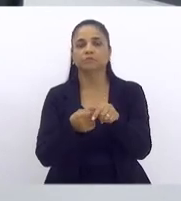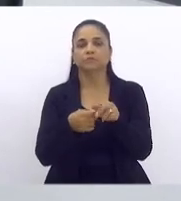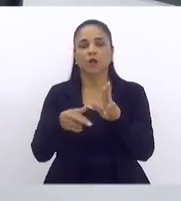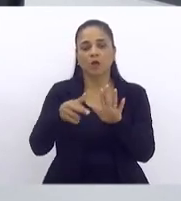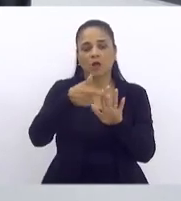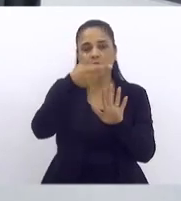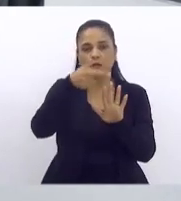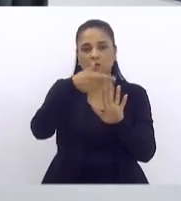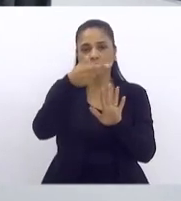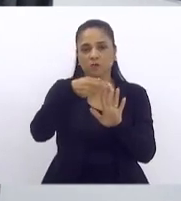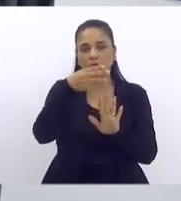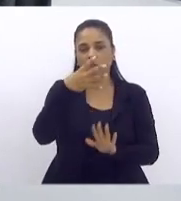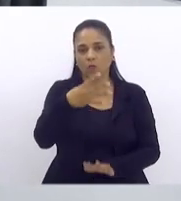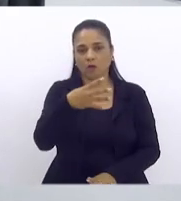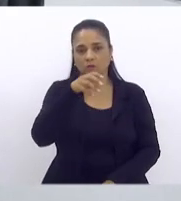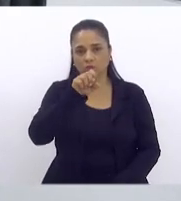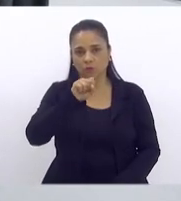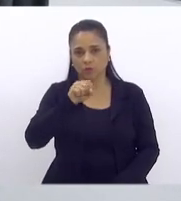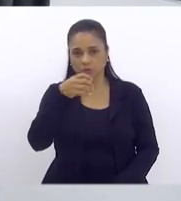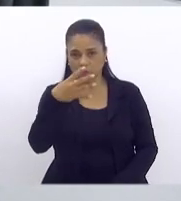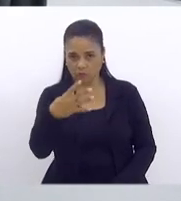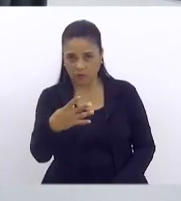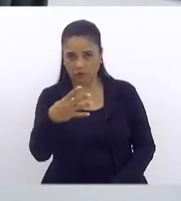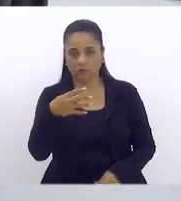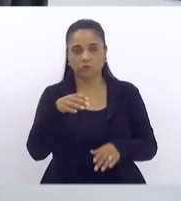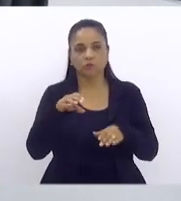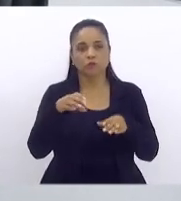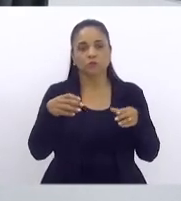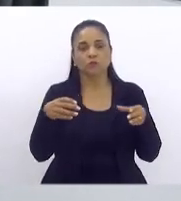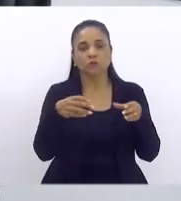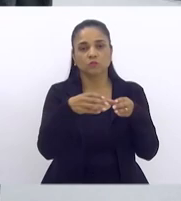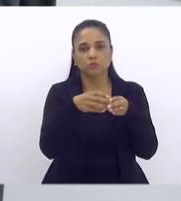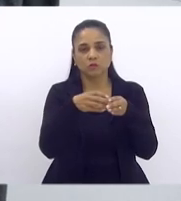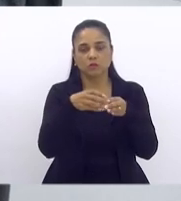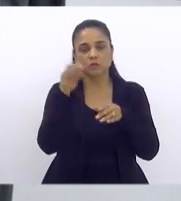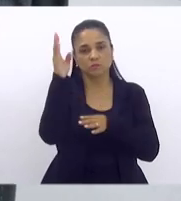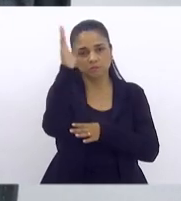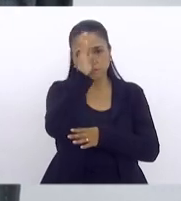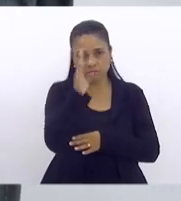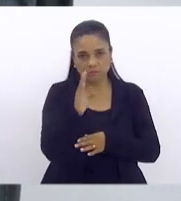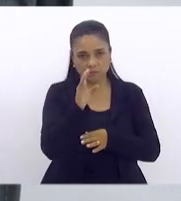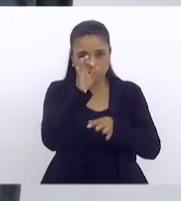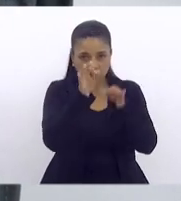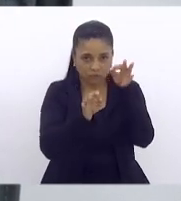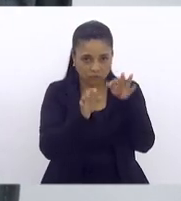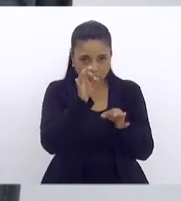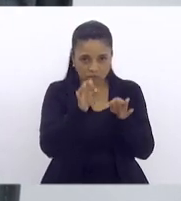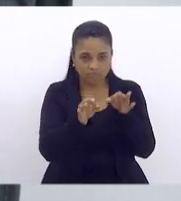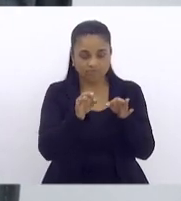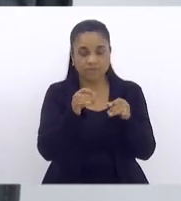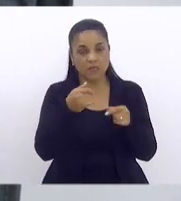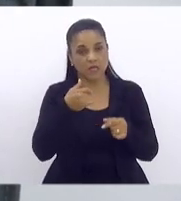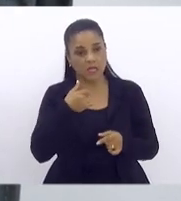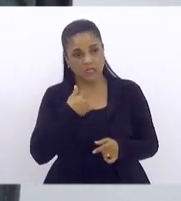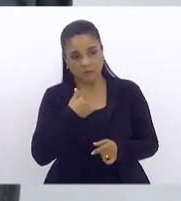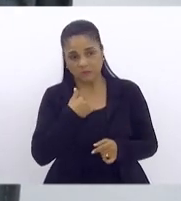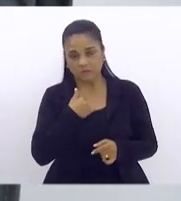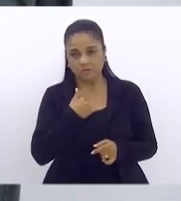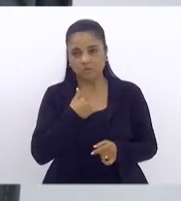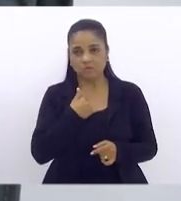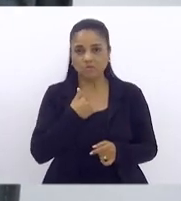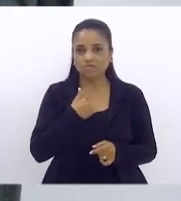resolução 484 do Conselho Nacional de Justiça. Então, isso me deixou um pouco